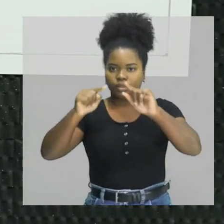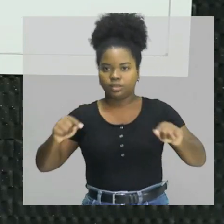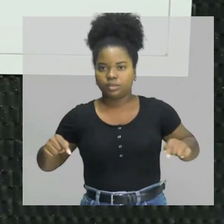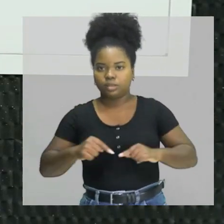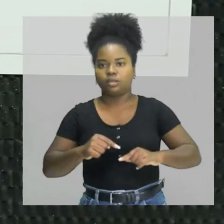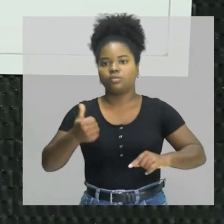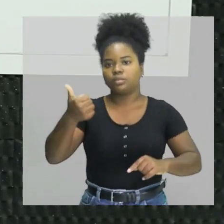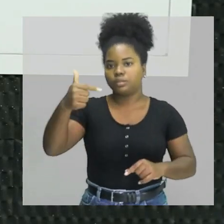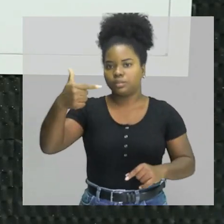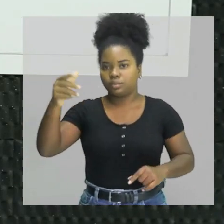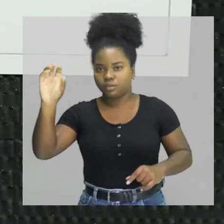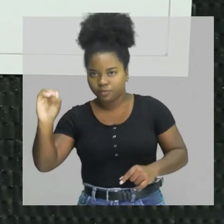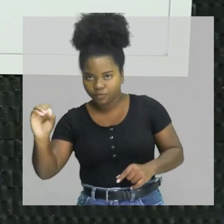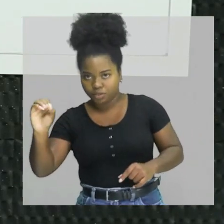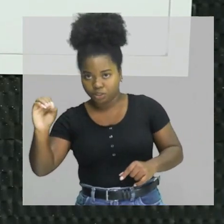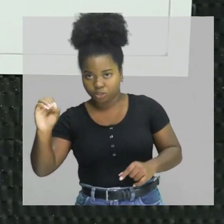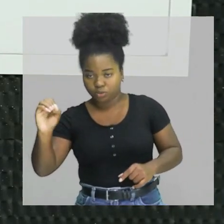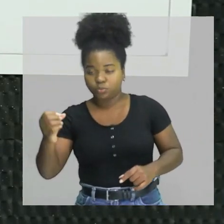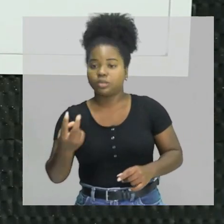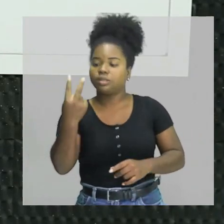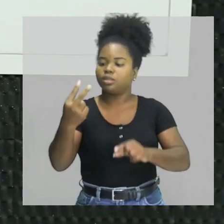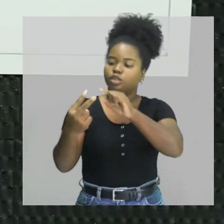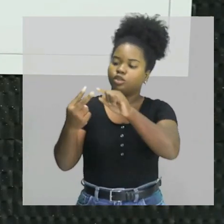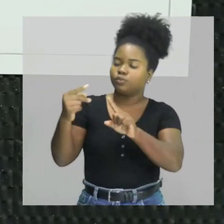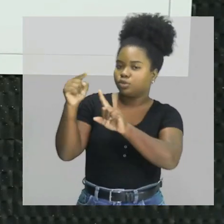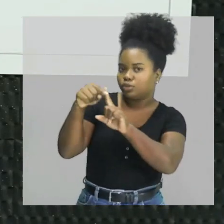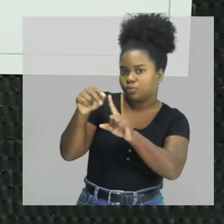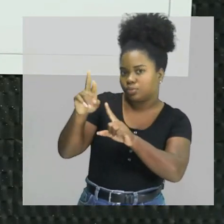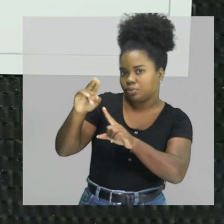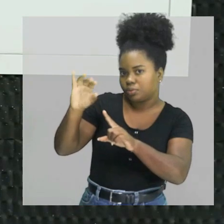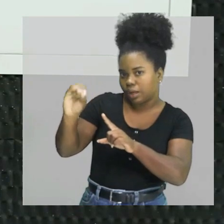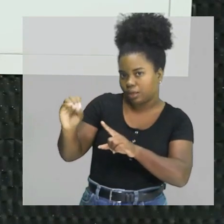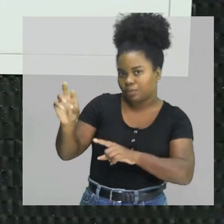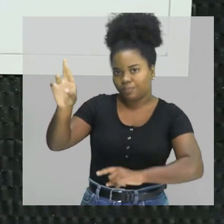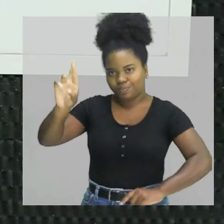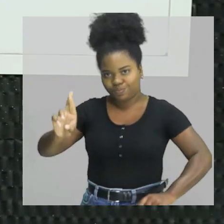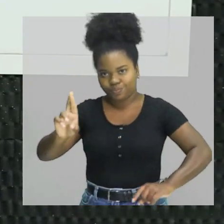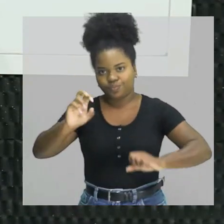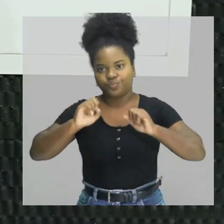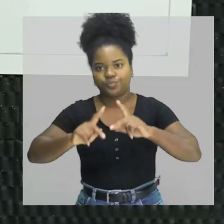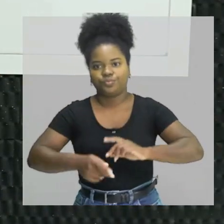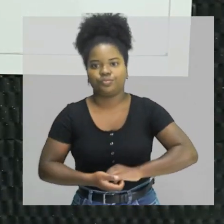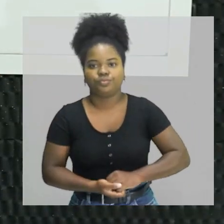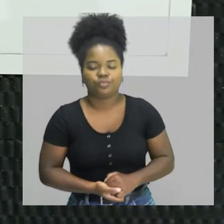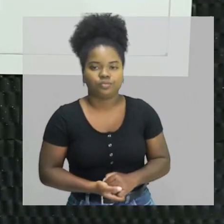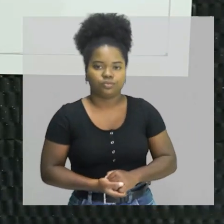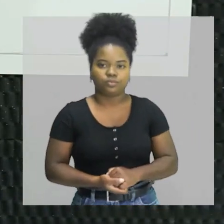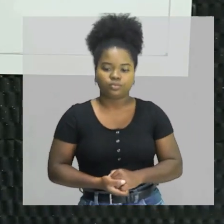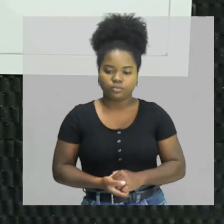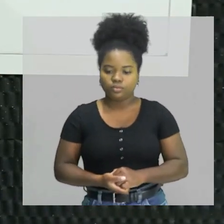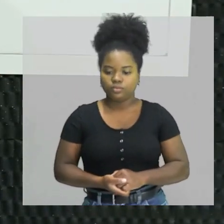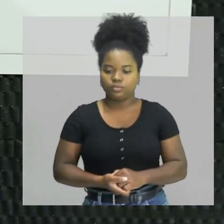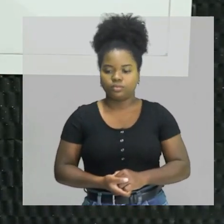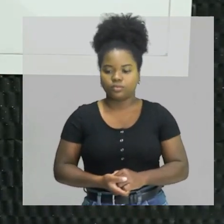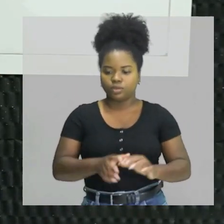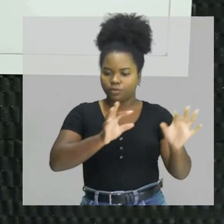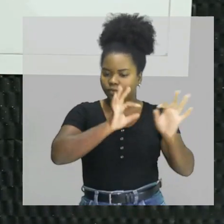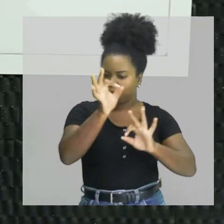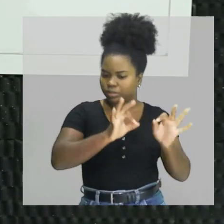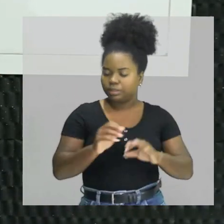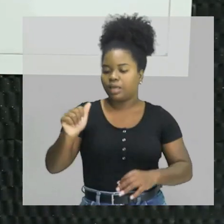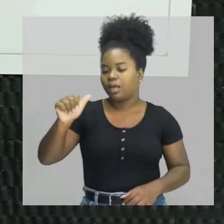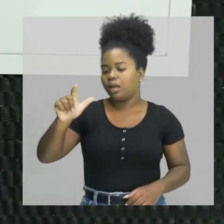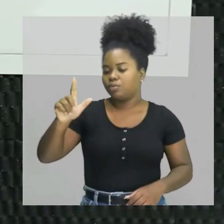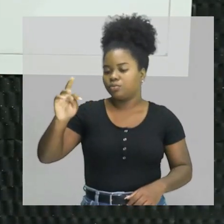120, porque ele pega dois raios. Ele pega dois raios, tá? E vou calcular essa